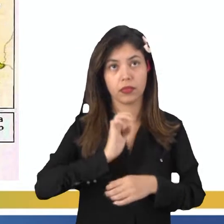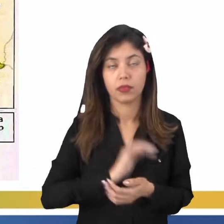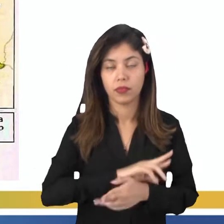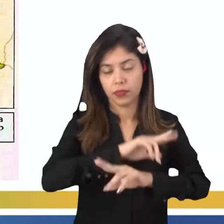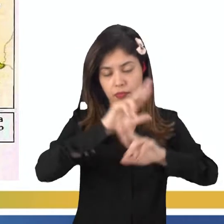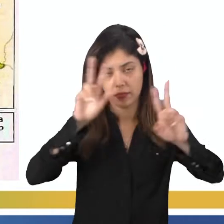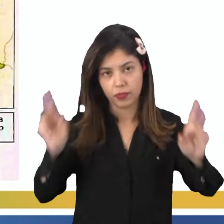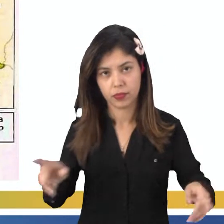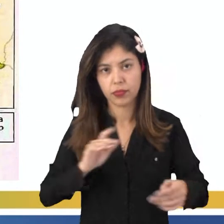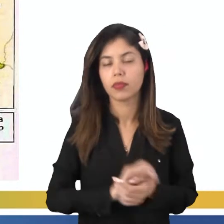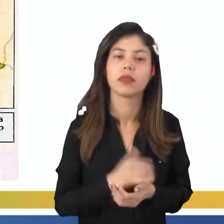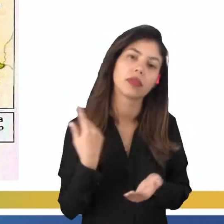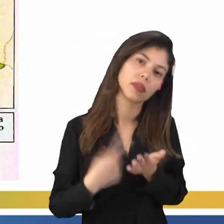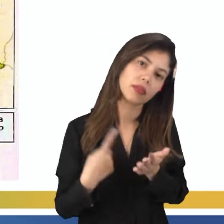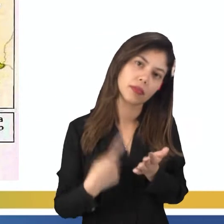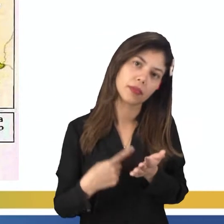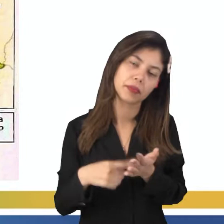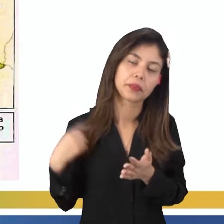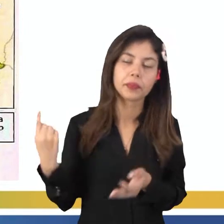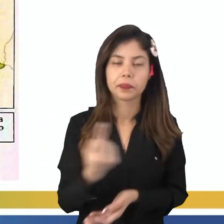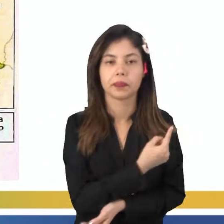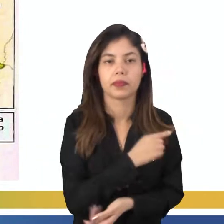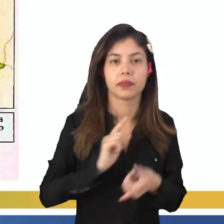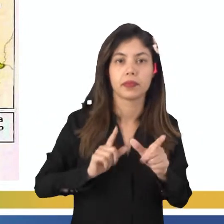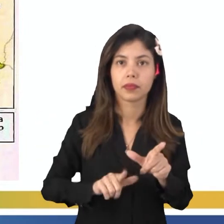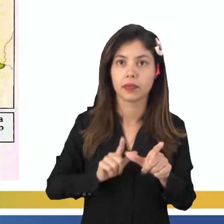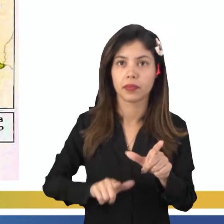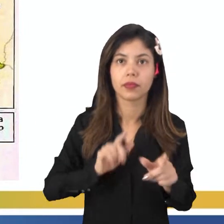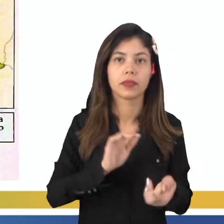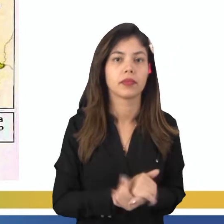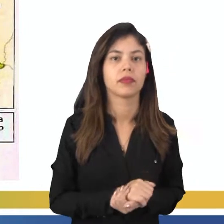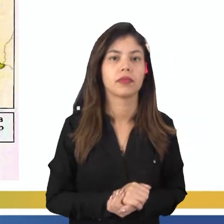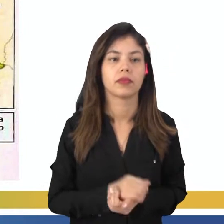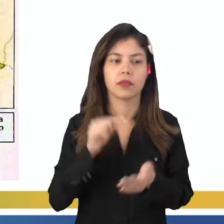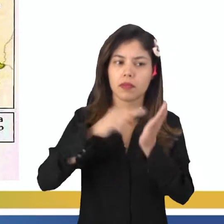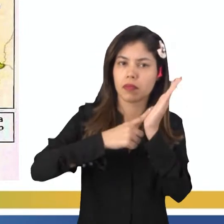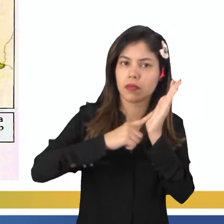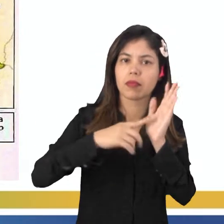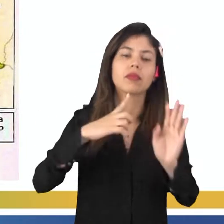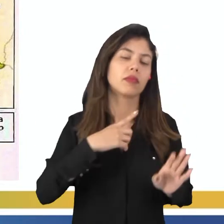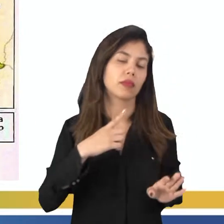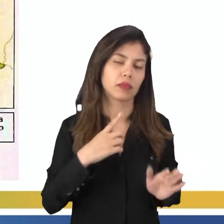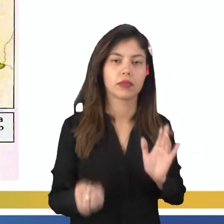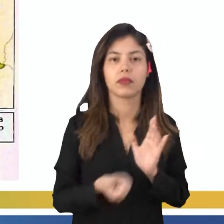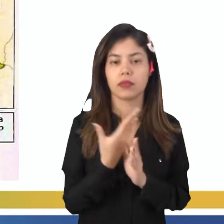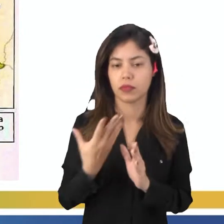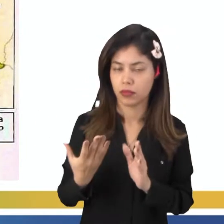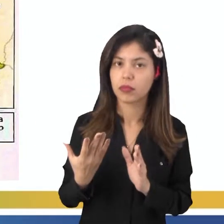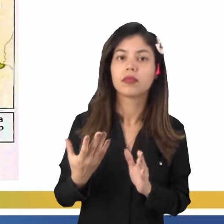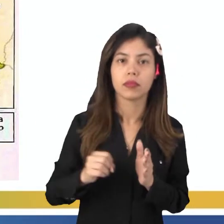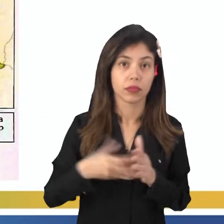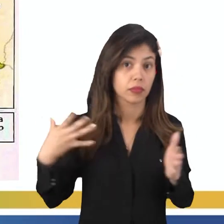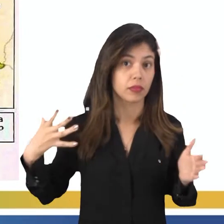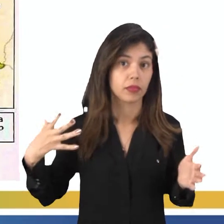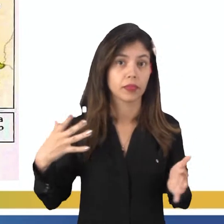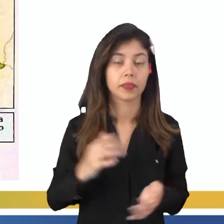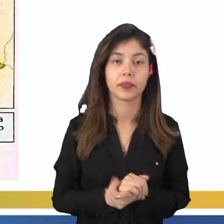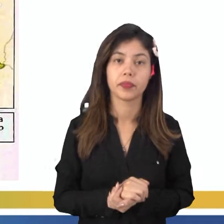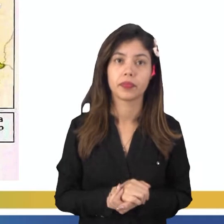tem vários, de acordo com a nossa legenda, vários pontos que indicam que existe muito